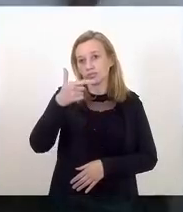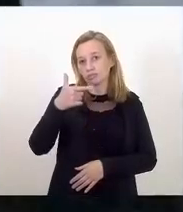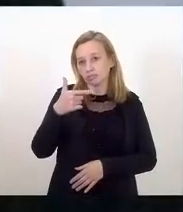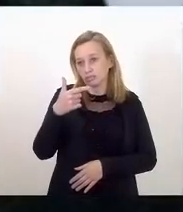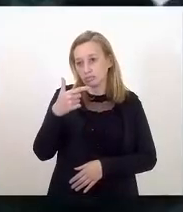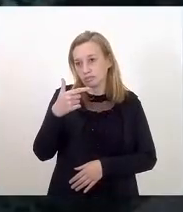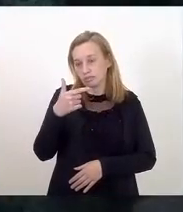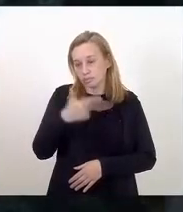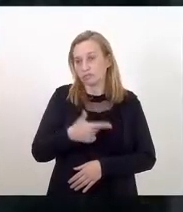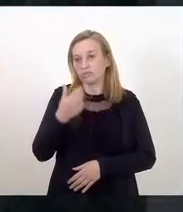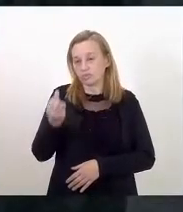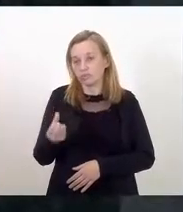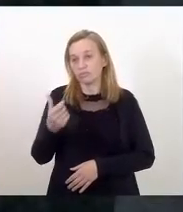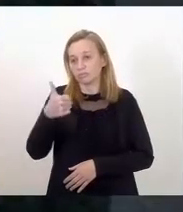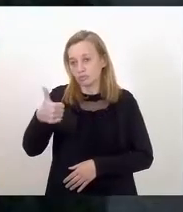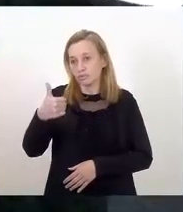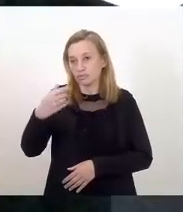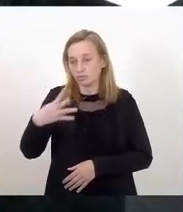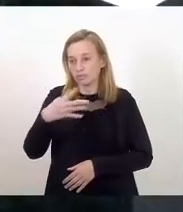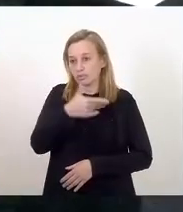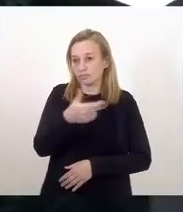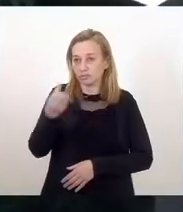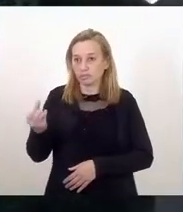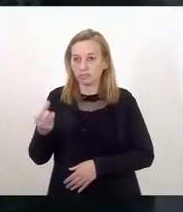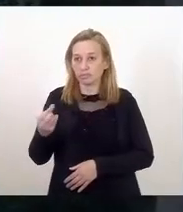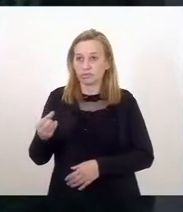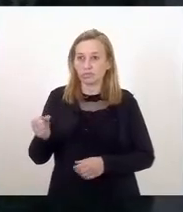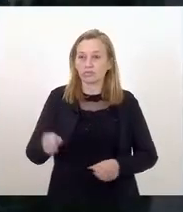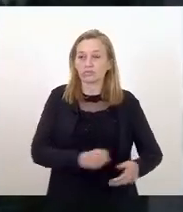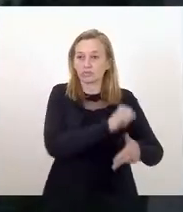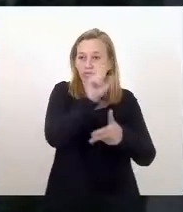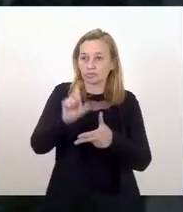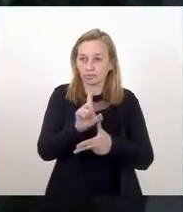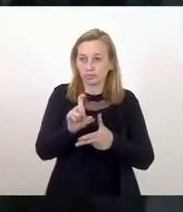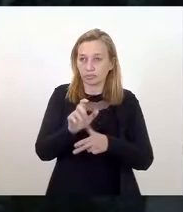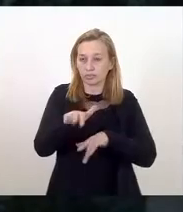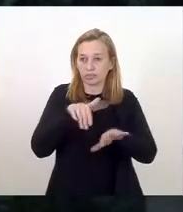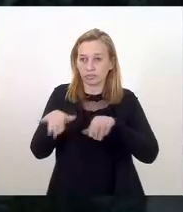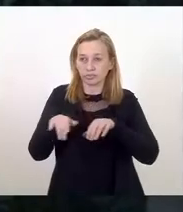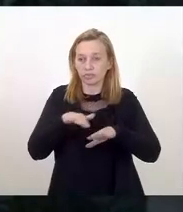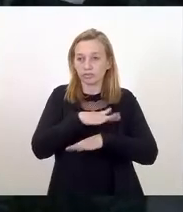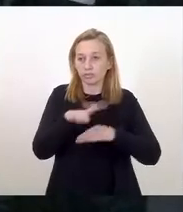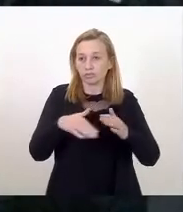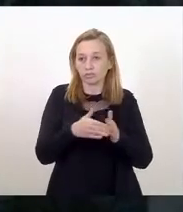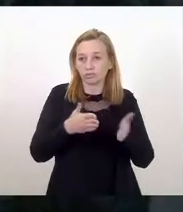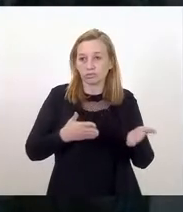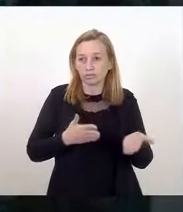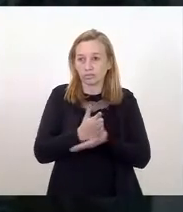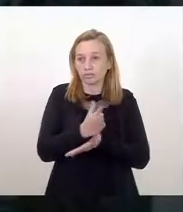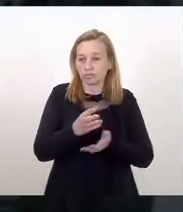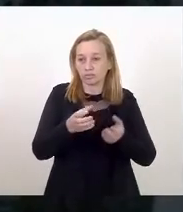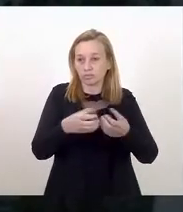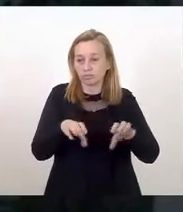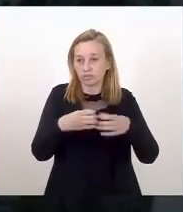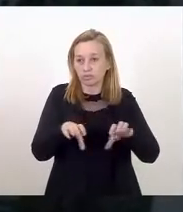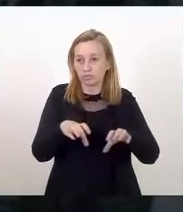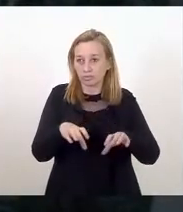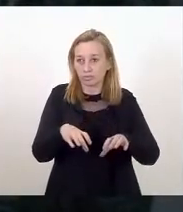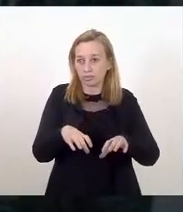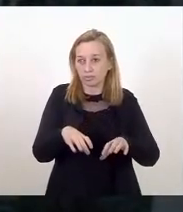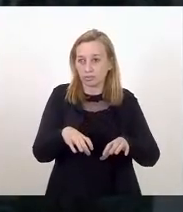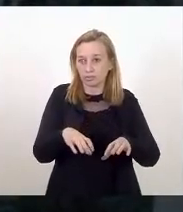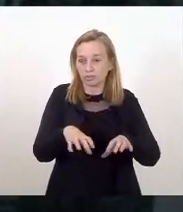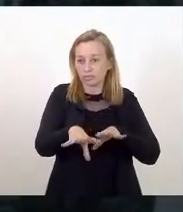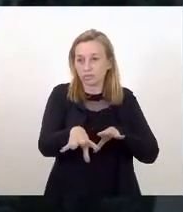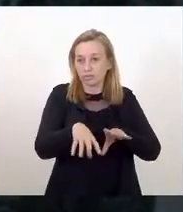2020, que autoriza o Poder Executivo a convocar todos os aprovados, no concurso para admissão, curso de